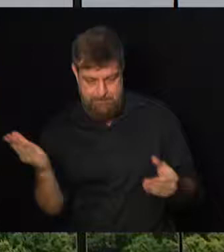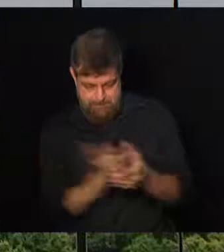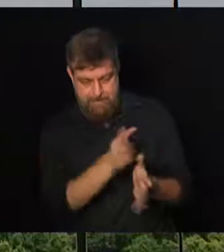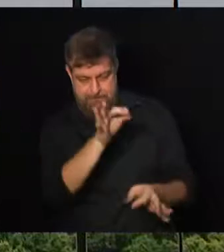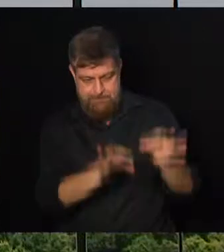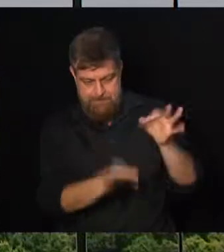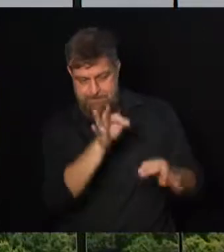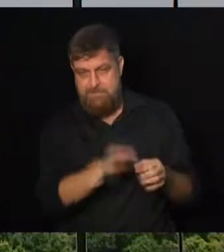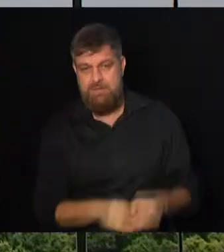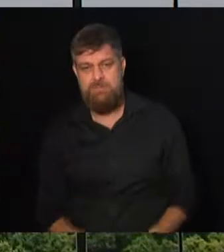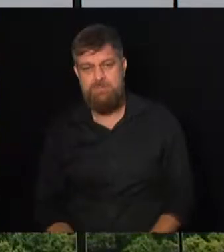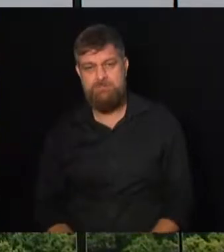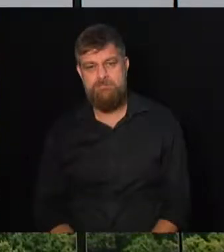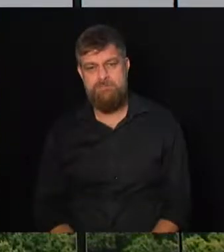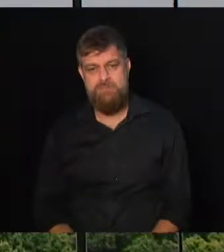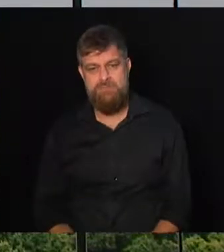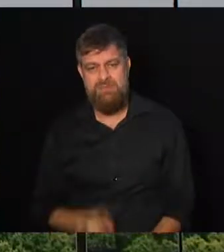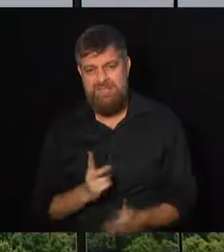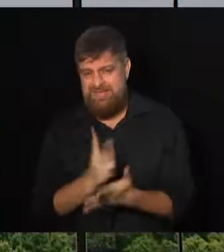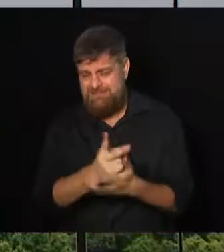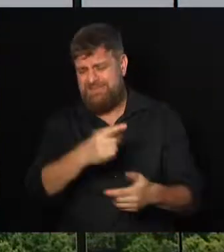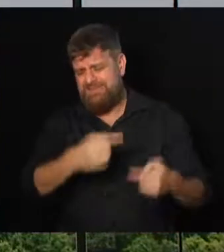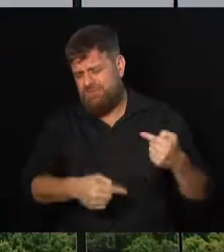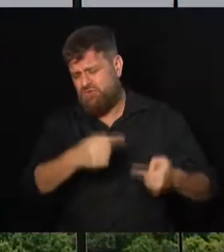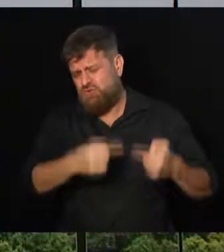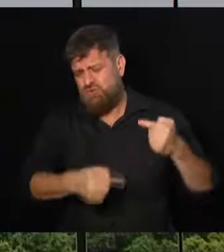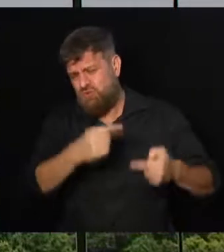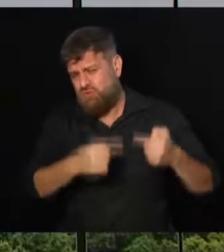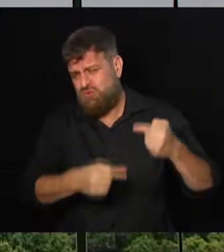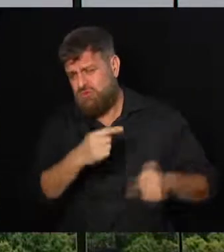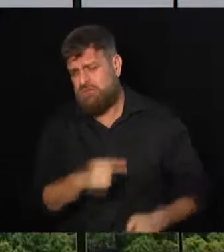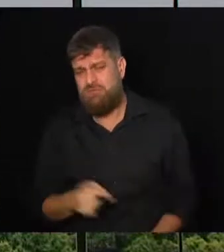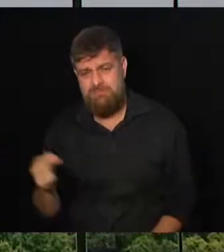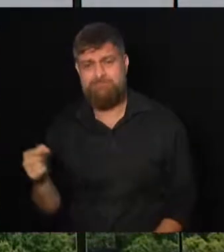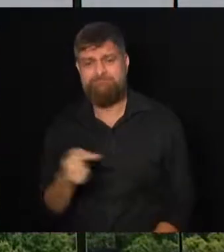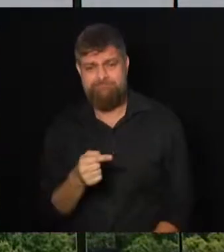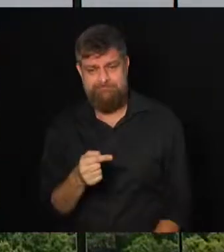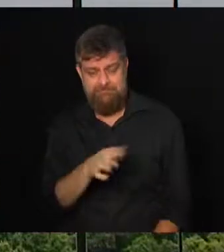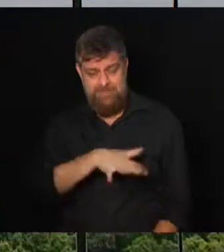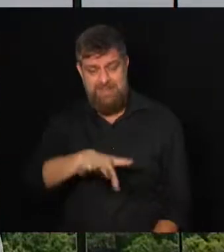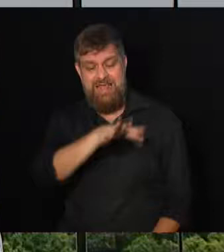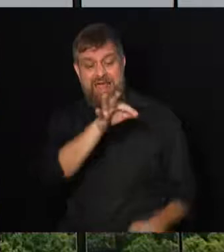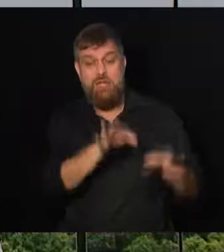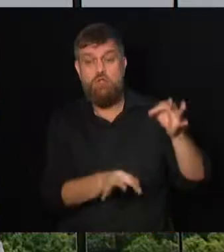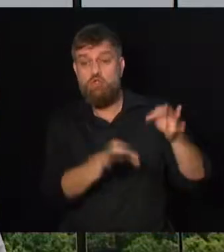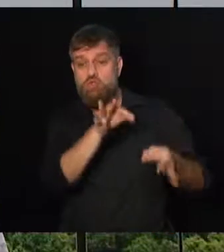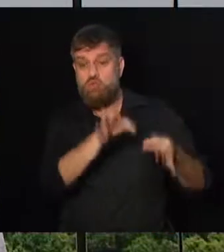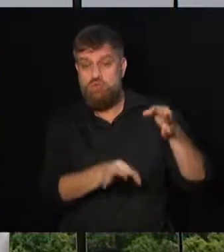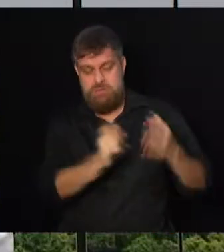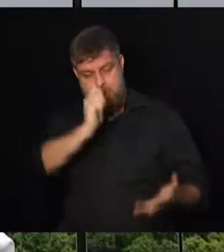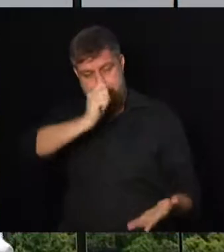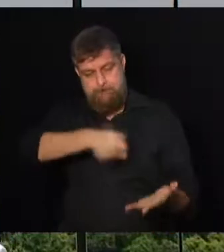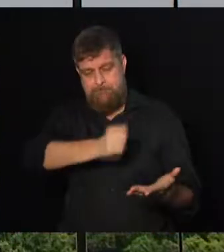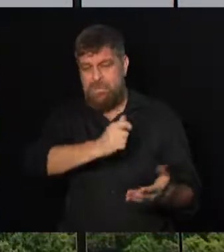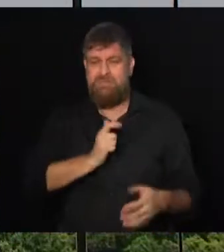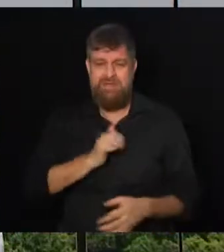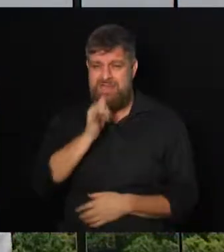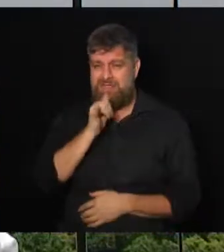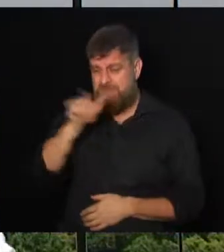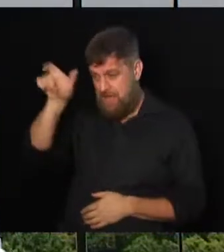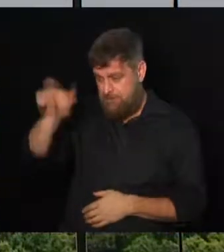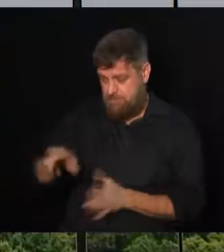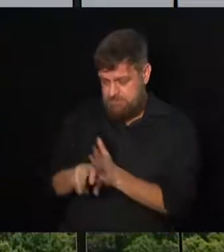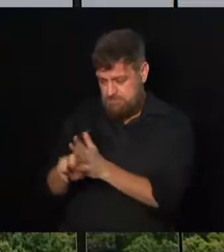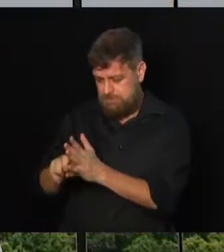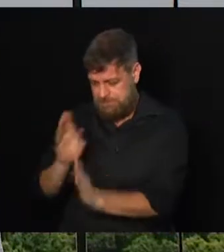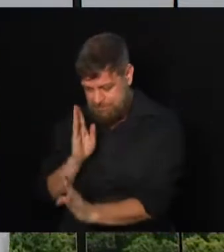jurídica, e isso tem sido muito discutido, né? Porque se você tem um paciente diagnosticado com